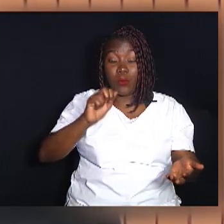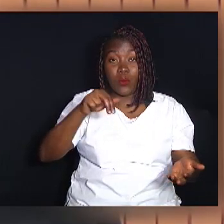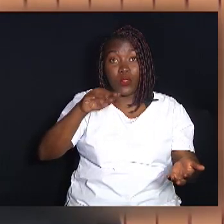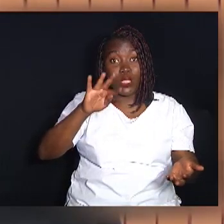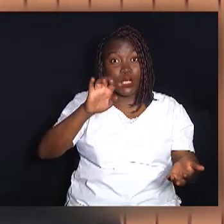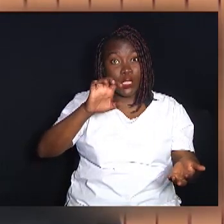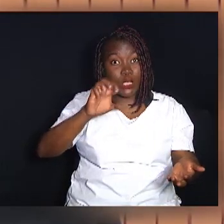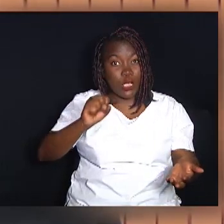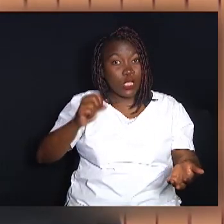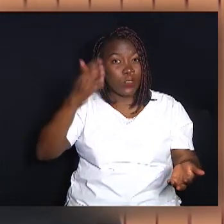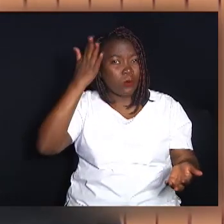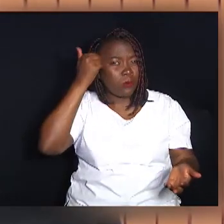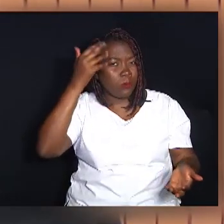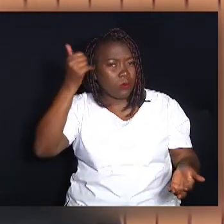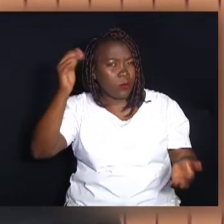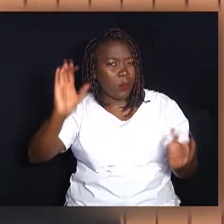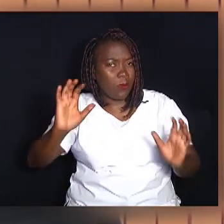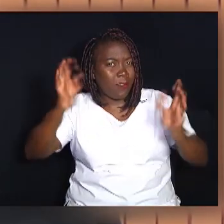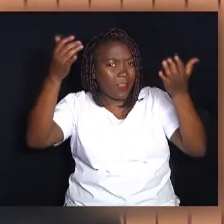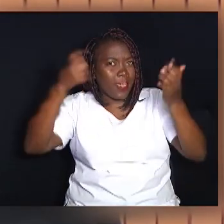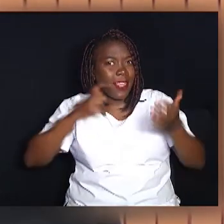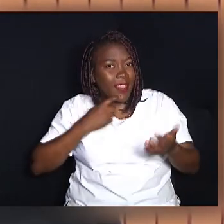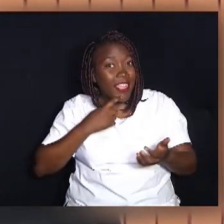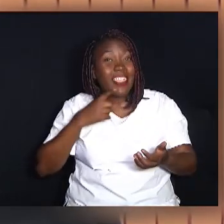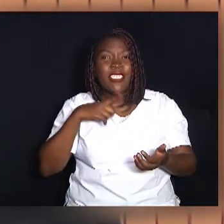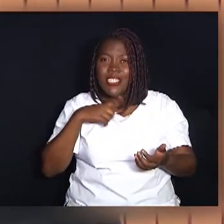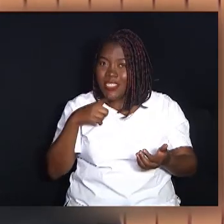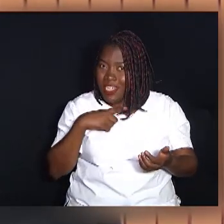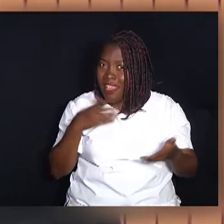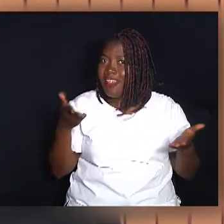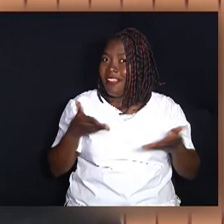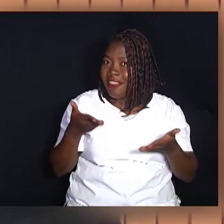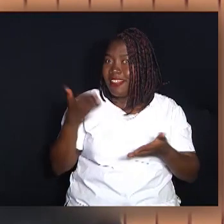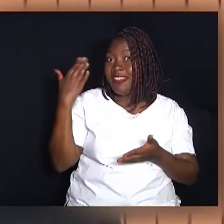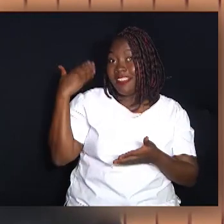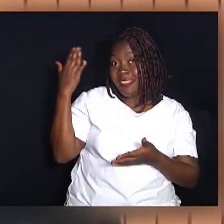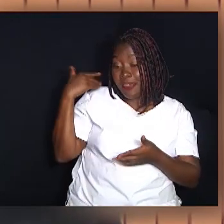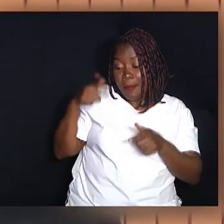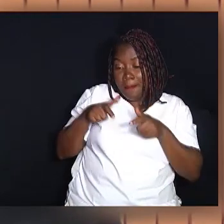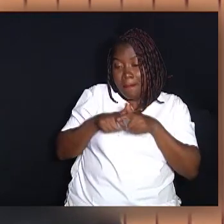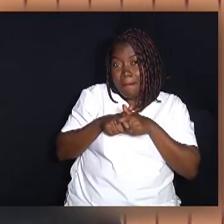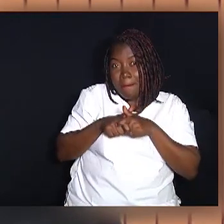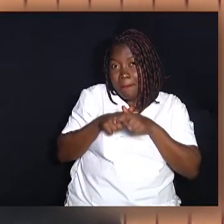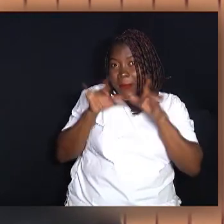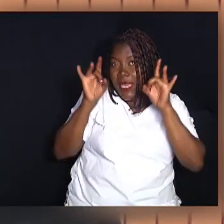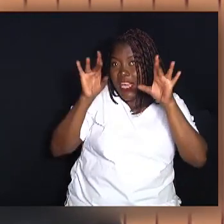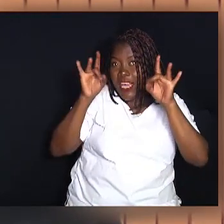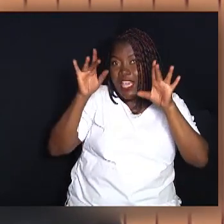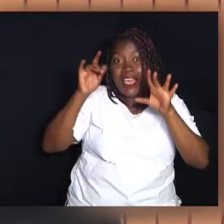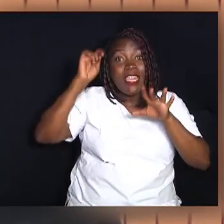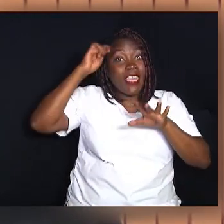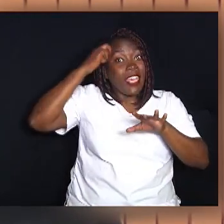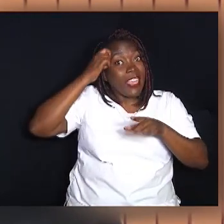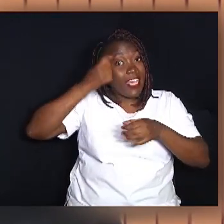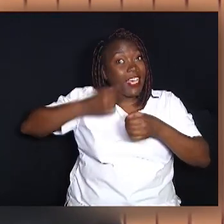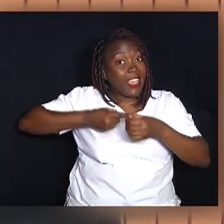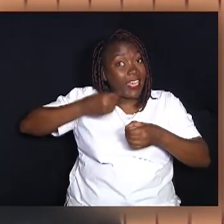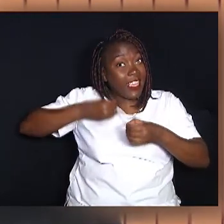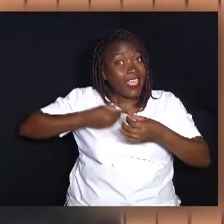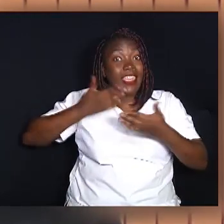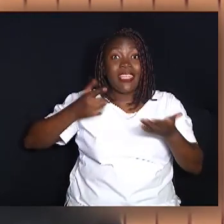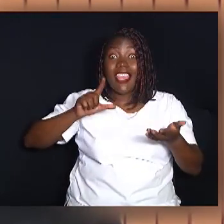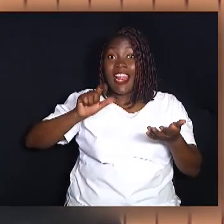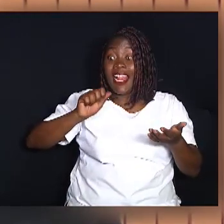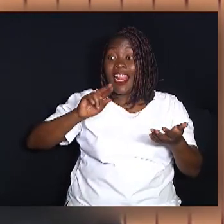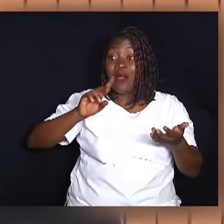já havia, na época, uma pequena elite negra na cidade, né? Então, a Laudelina, ela vem